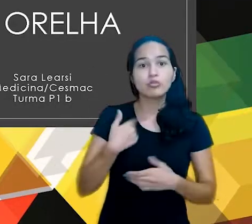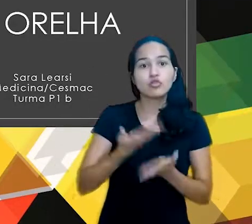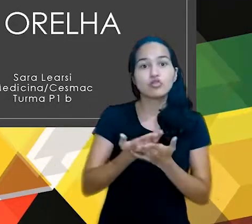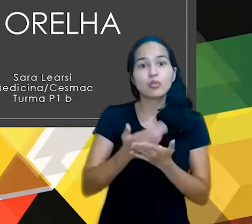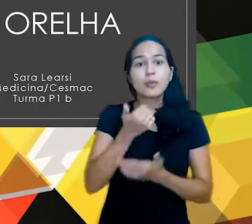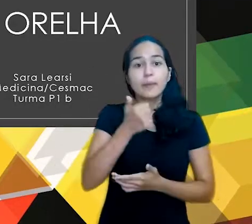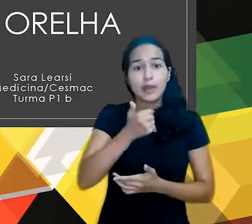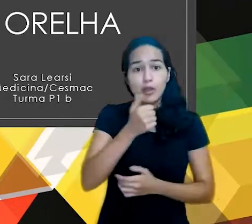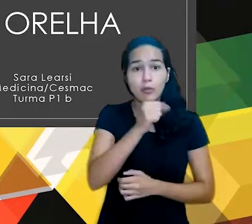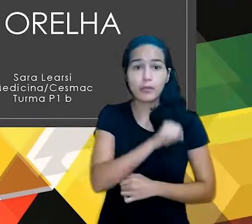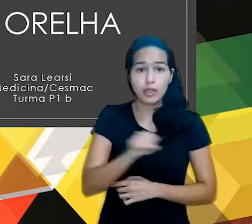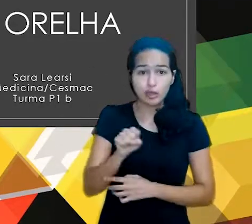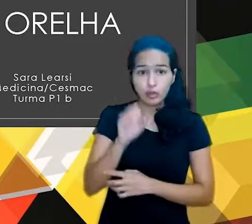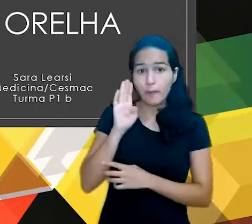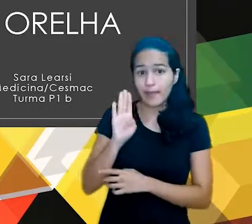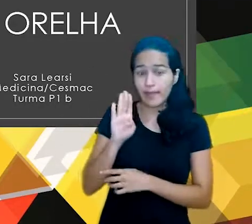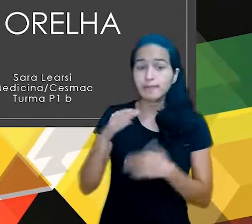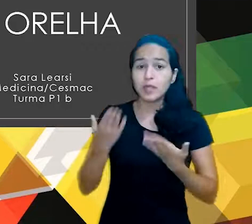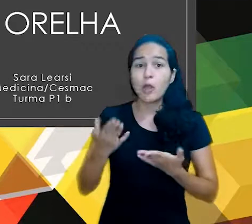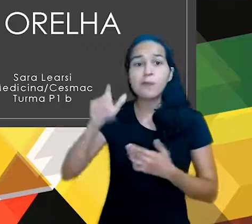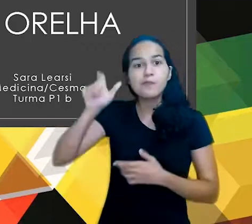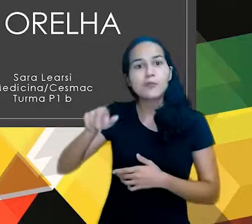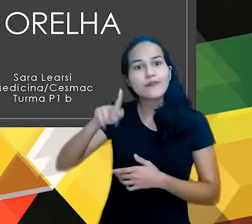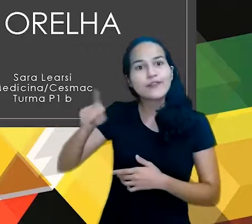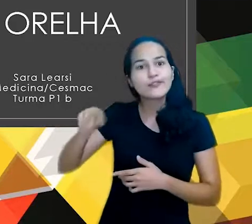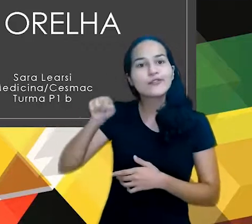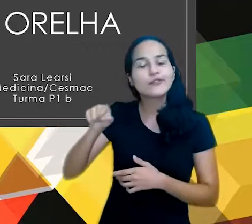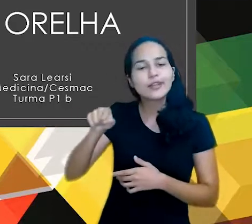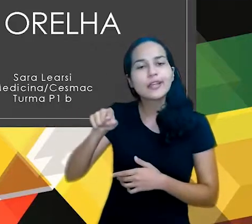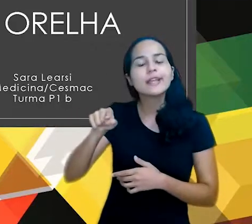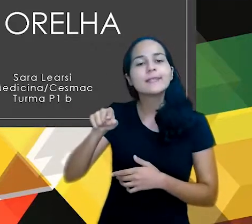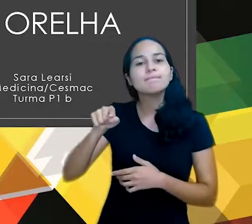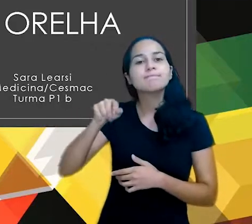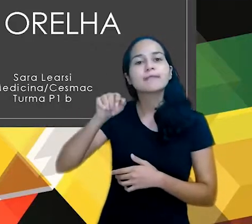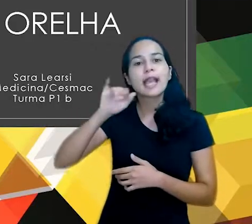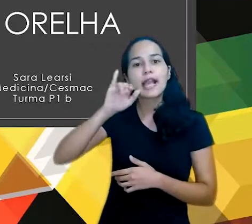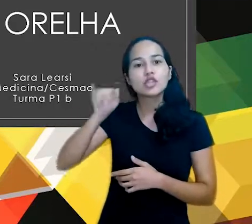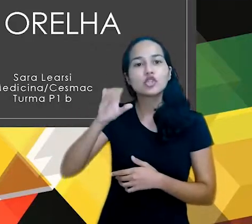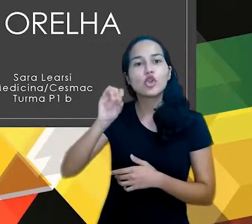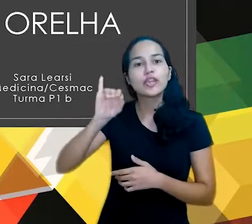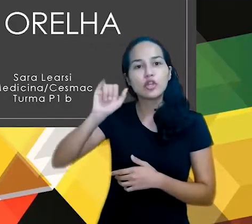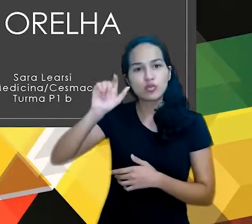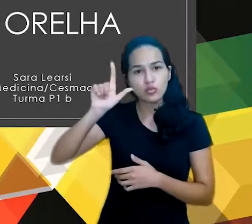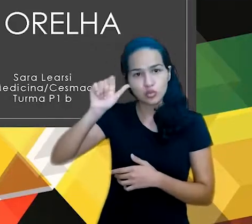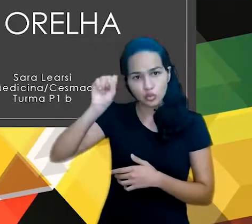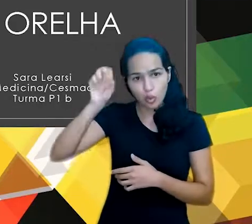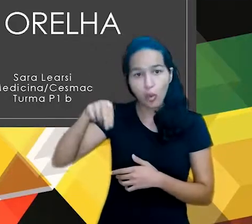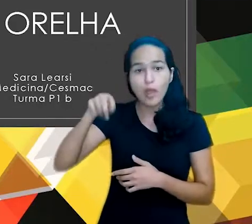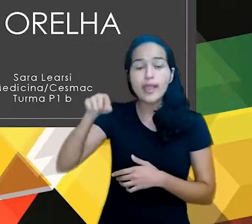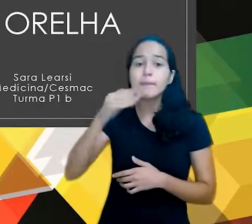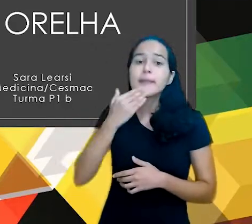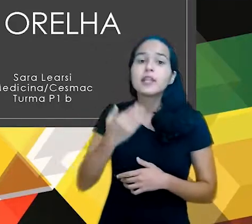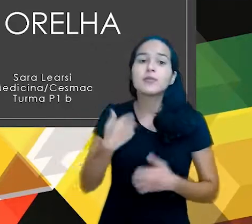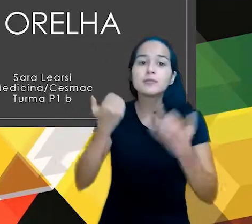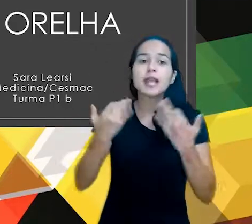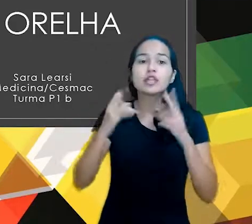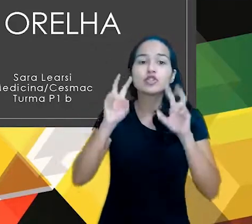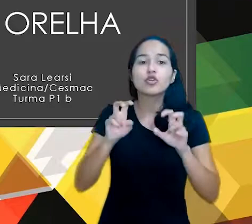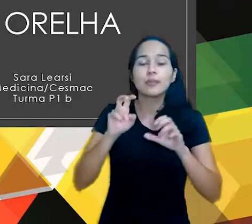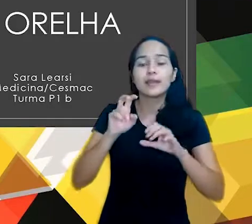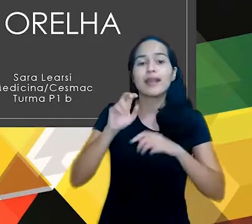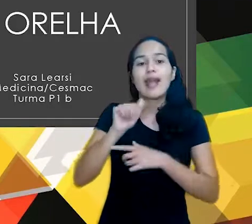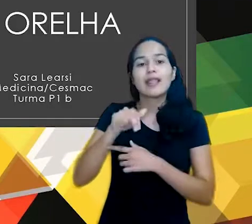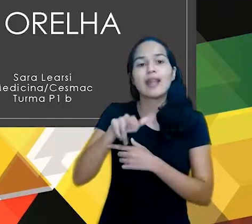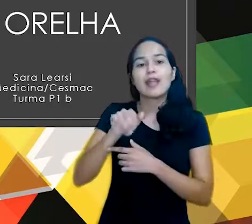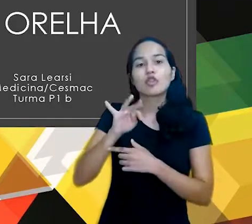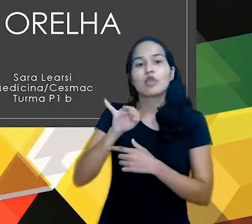B. Recebi uma proposta do professor Joilson, professor de Libras, para falar de forma sucinta sobre a anatomia da orelha